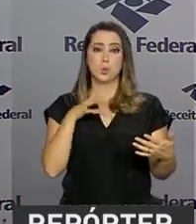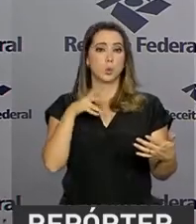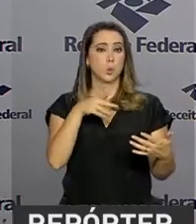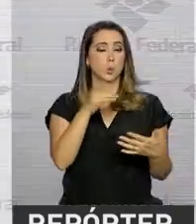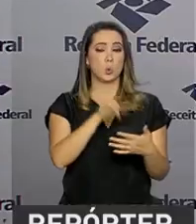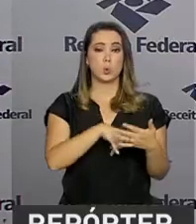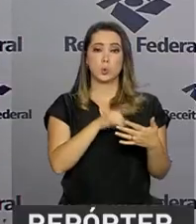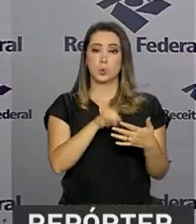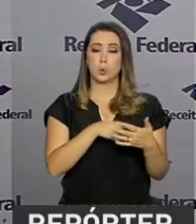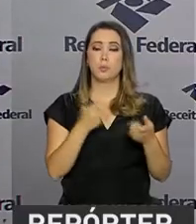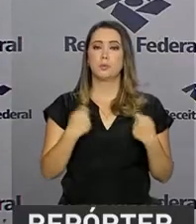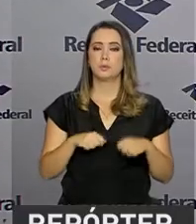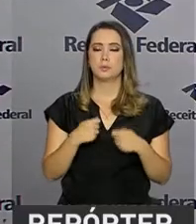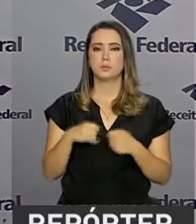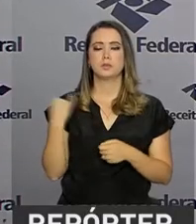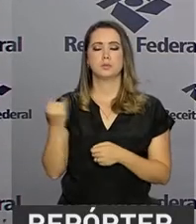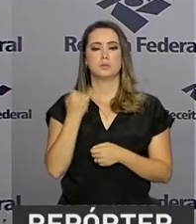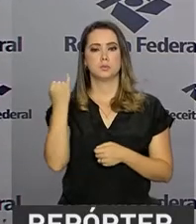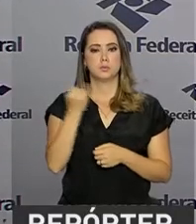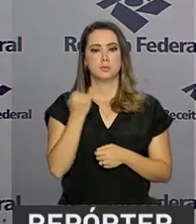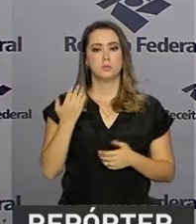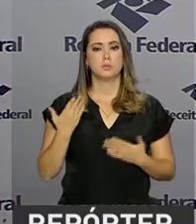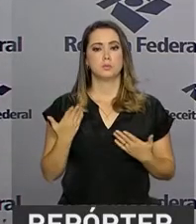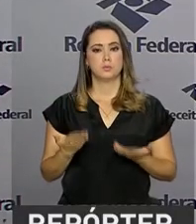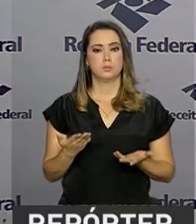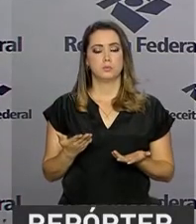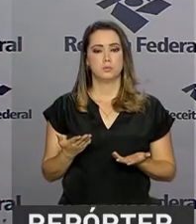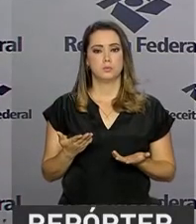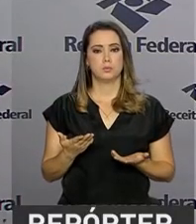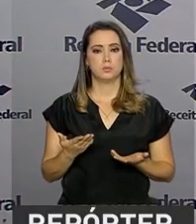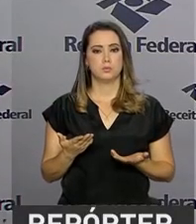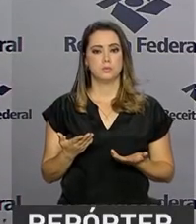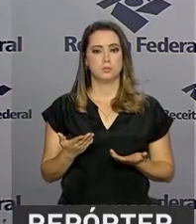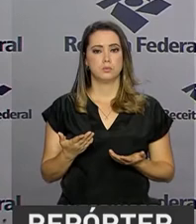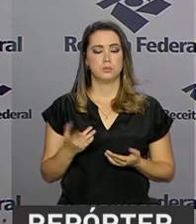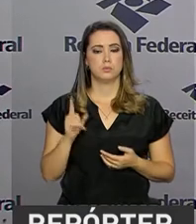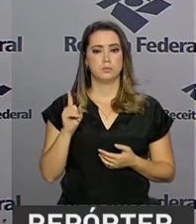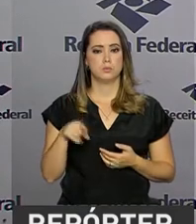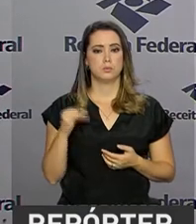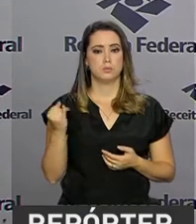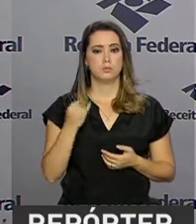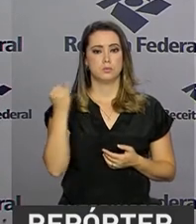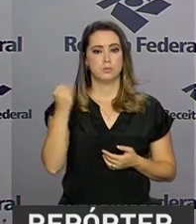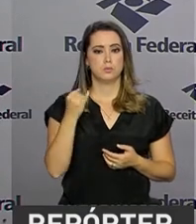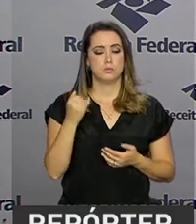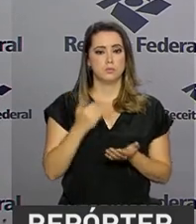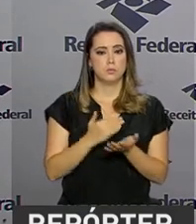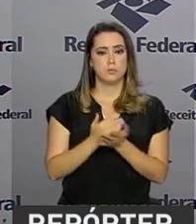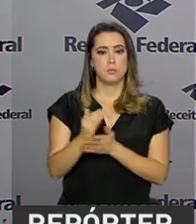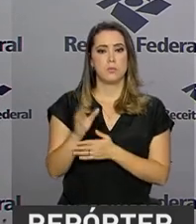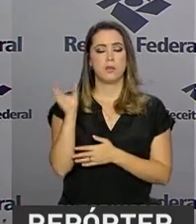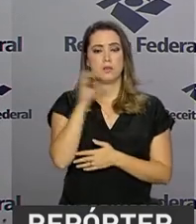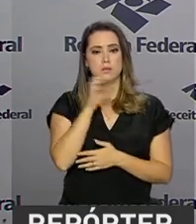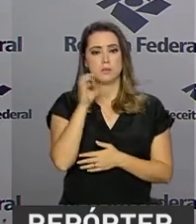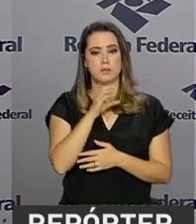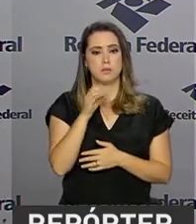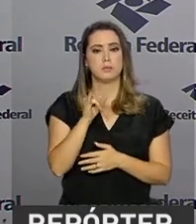os documentos é importante que ele é é comece logo a preencher a